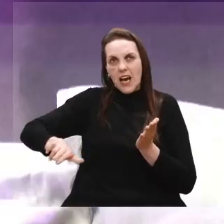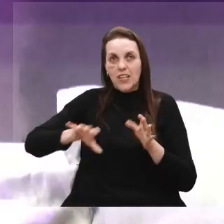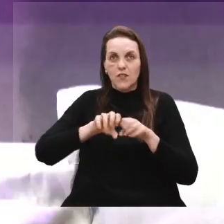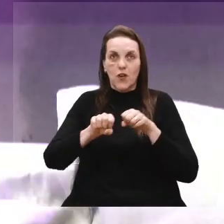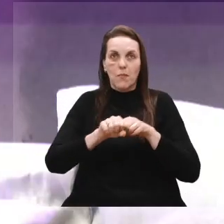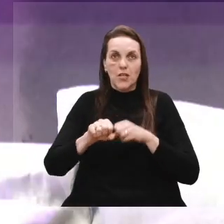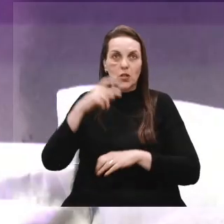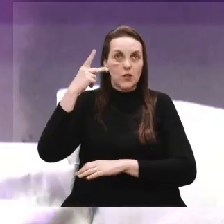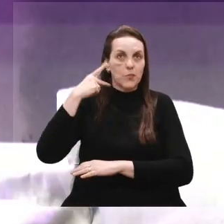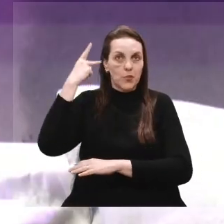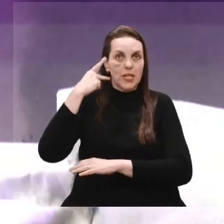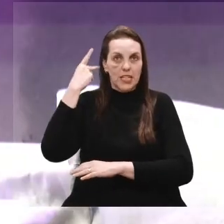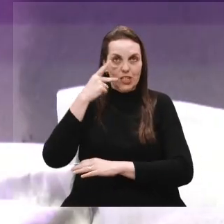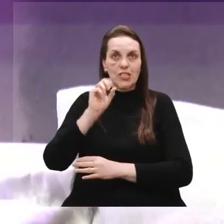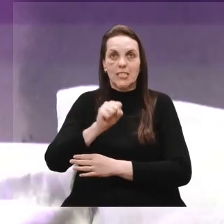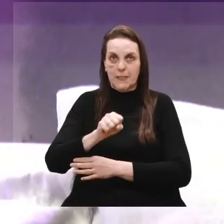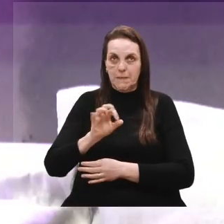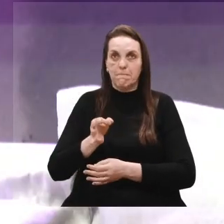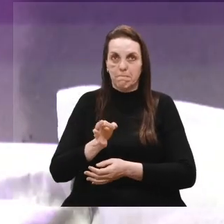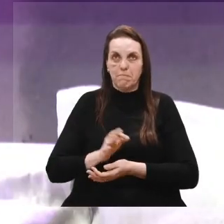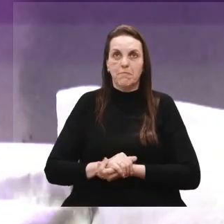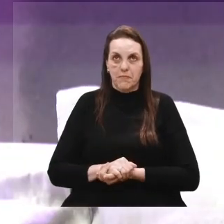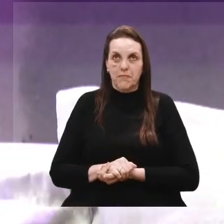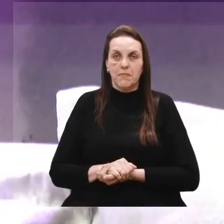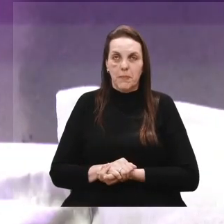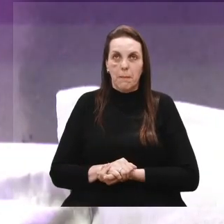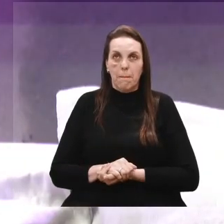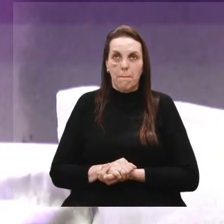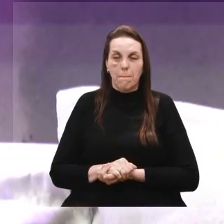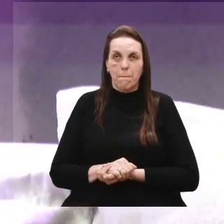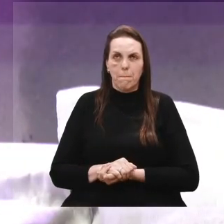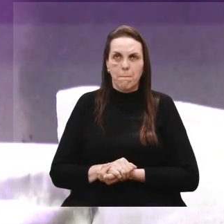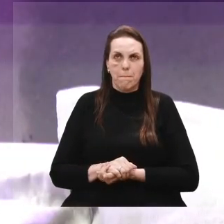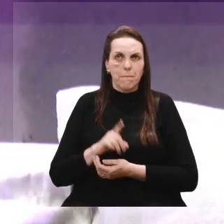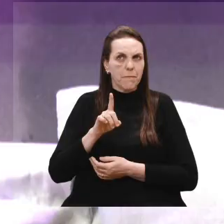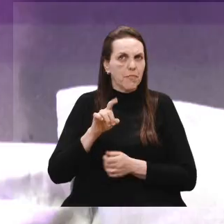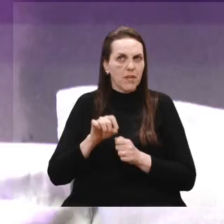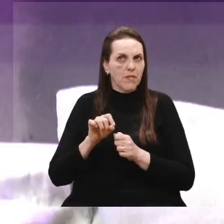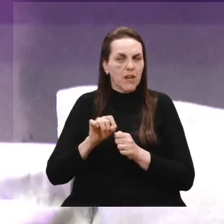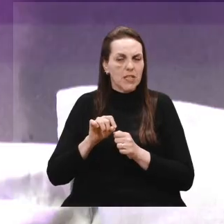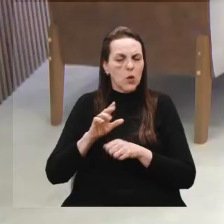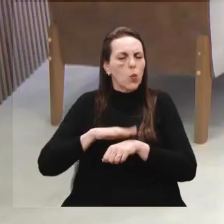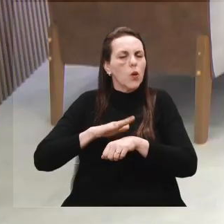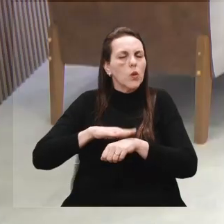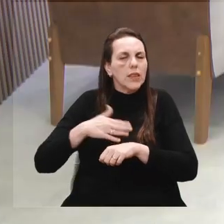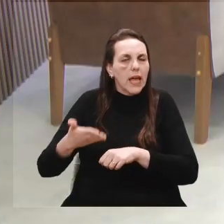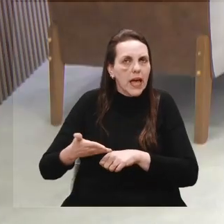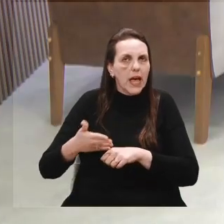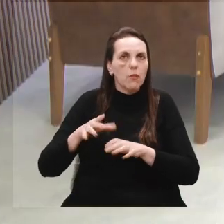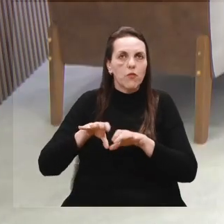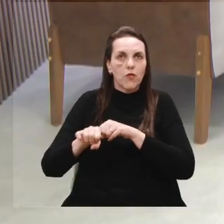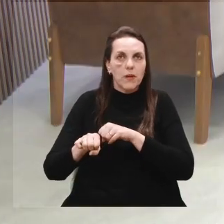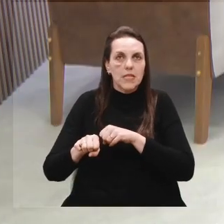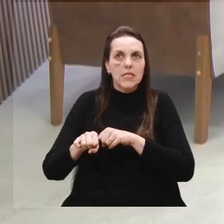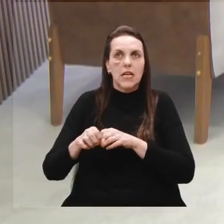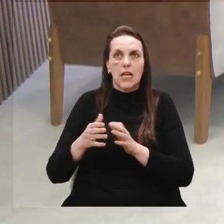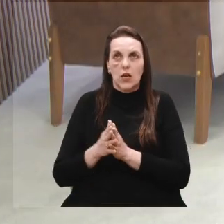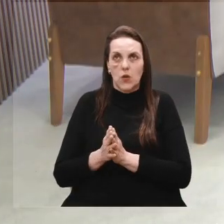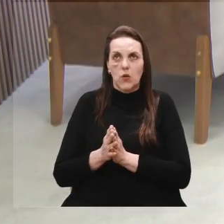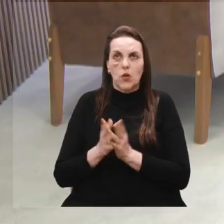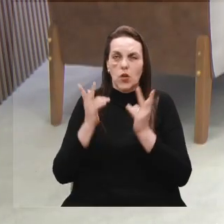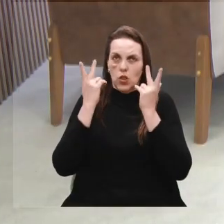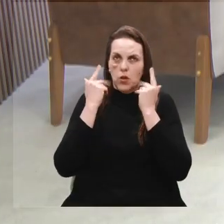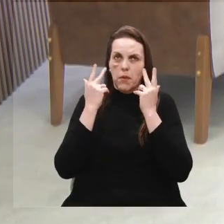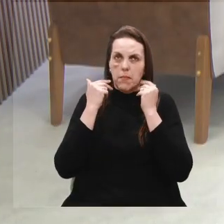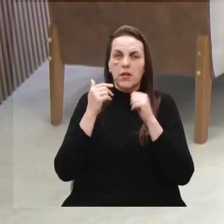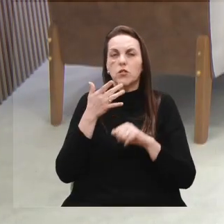várias formações políticas, Formações né? políticas. Formações Como é que políticas. funciona? Essas aí, eles fazem, depois, quanto tempo dura essa formação? Normalmente,